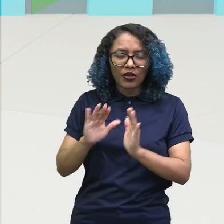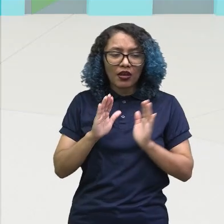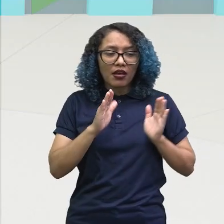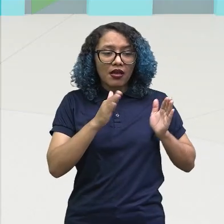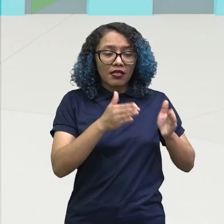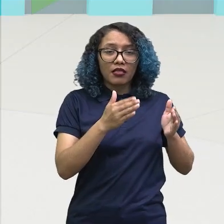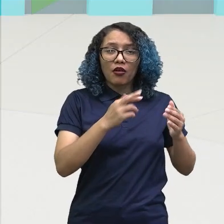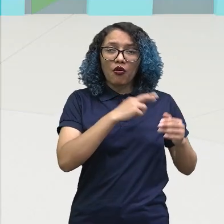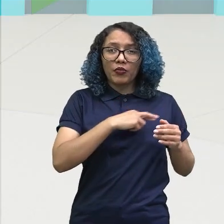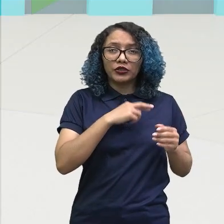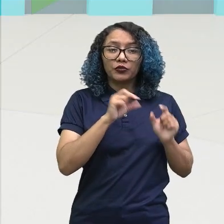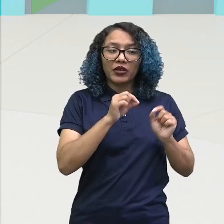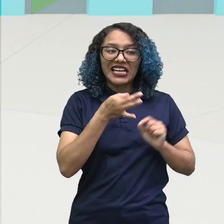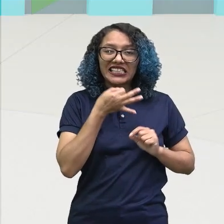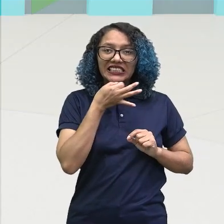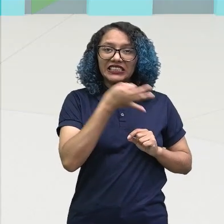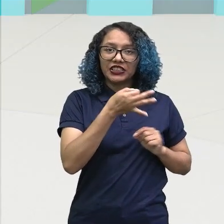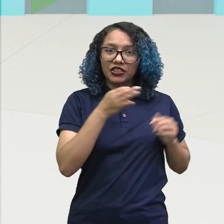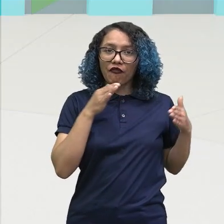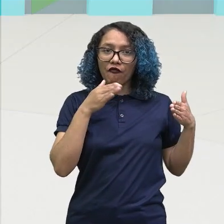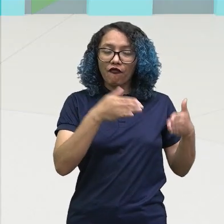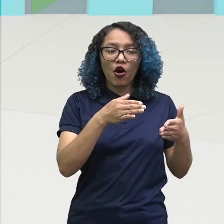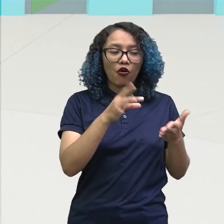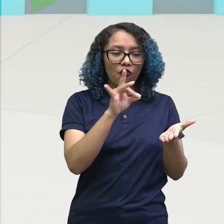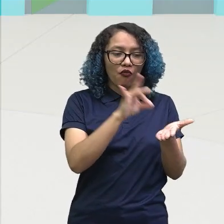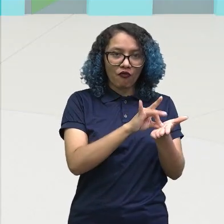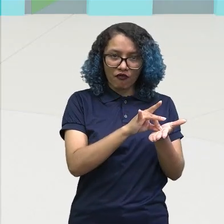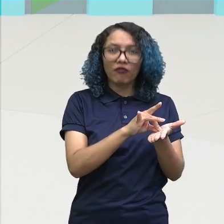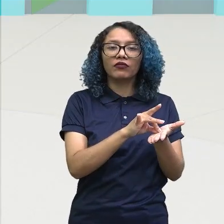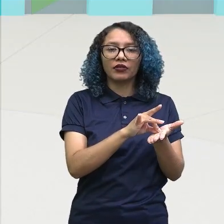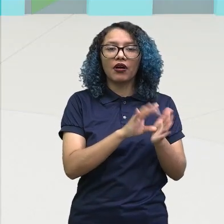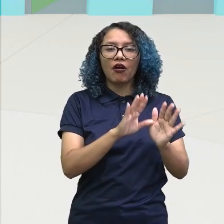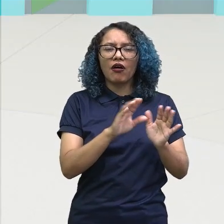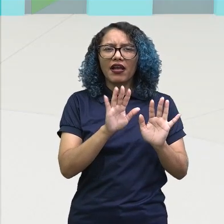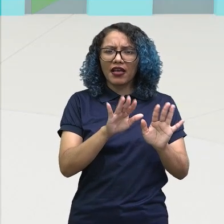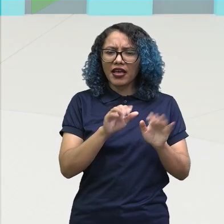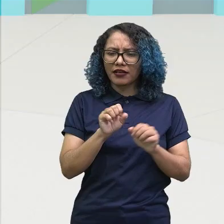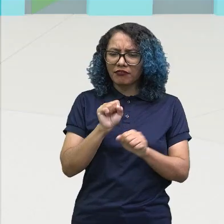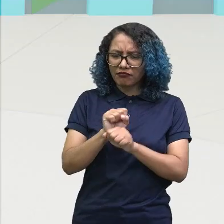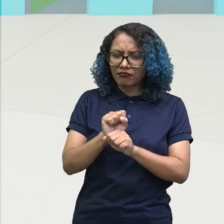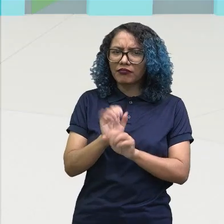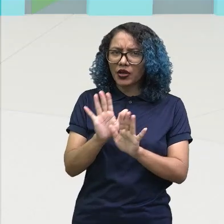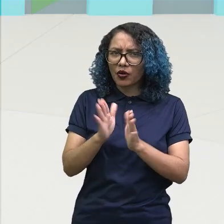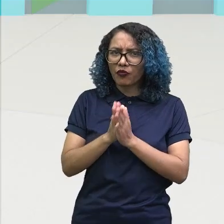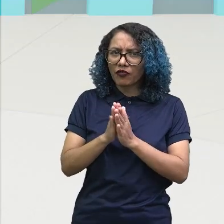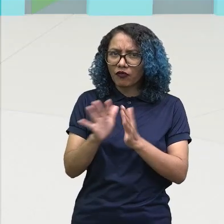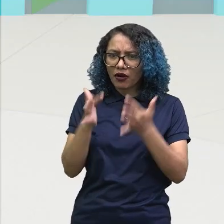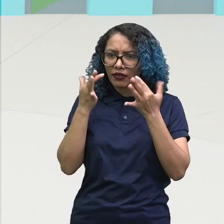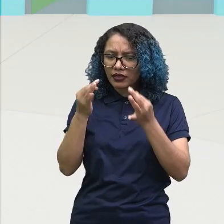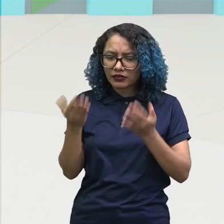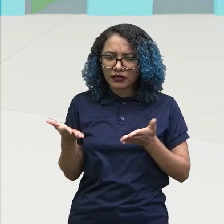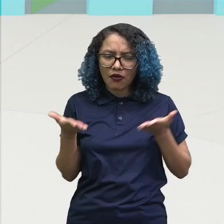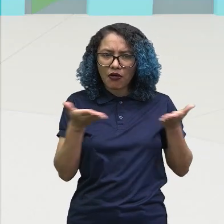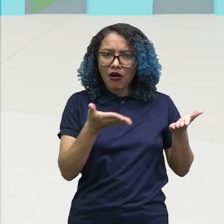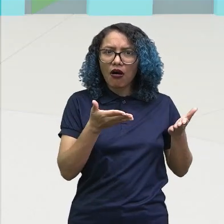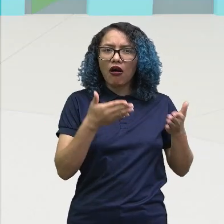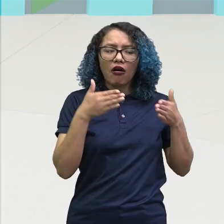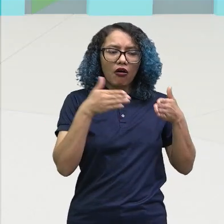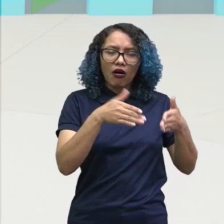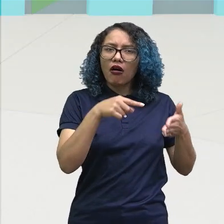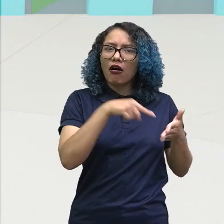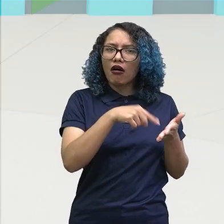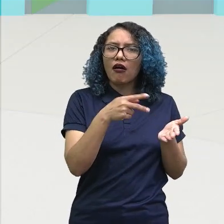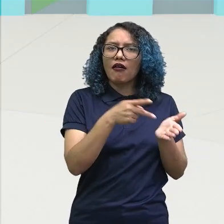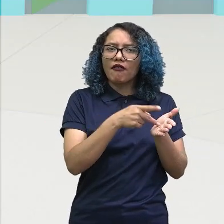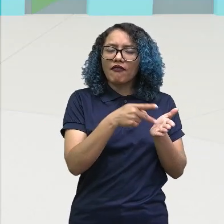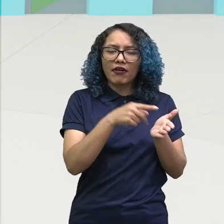muito crítica e objetiva da realidade. É como se eu dissesse assim, ei, para de ser besta, foca aqui a realidade, nós temos algumas situações